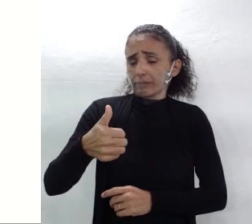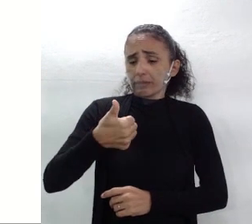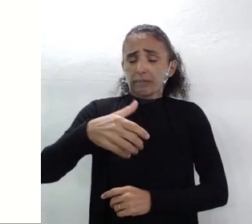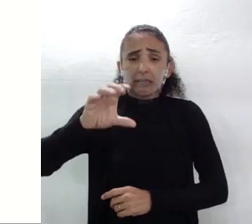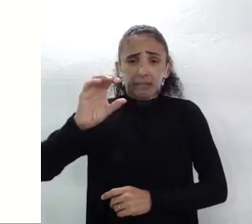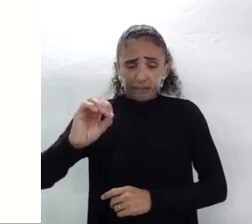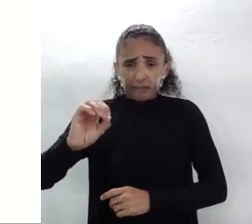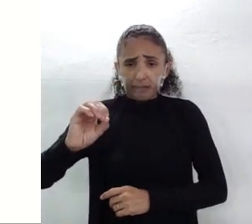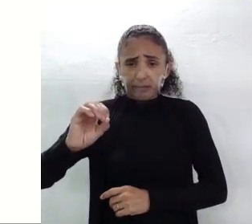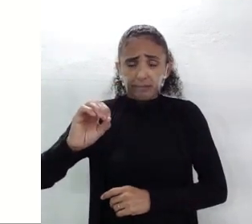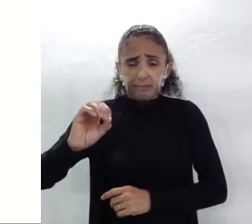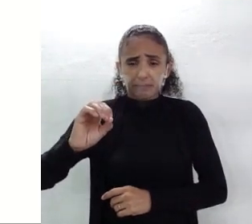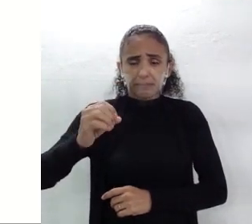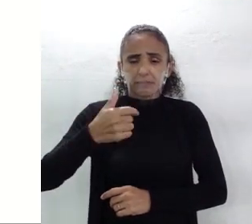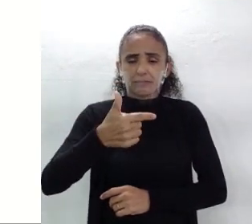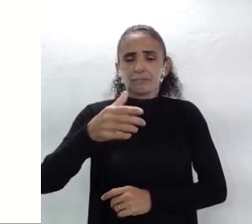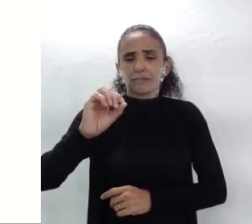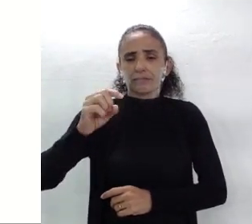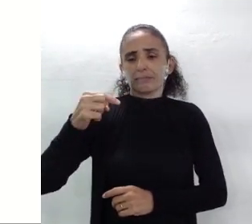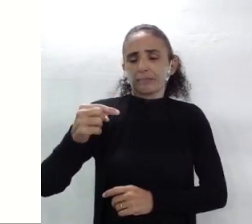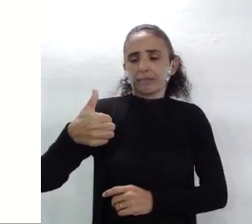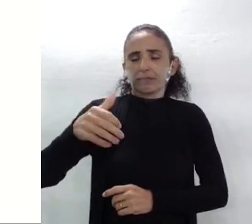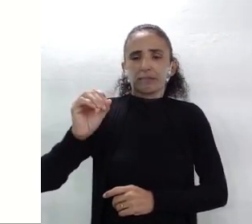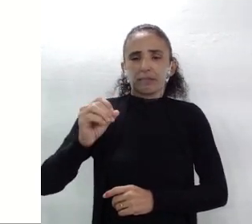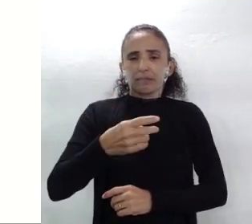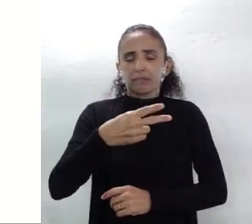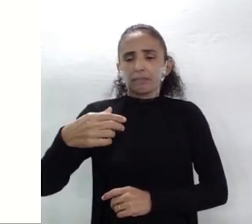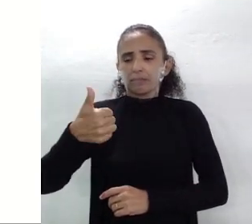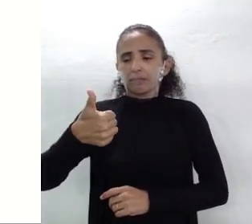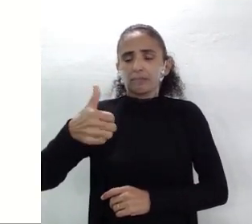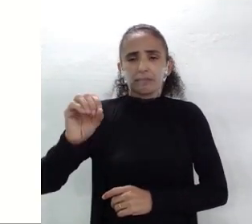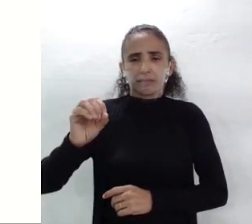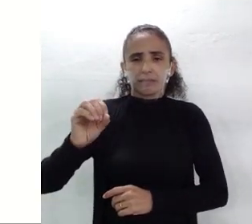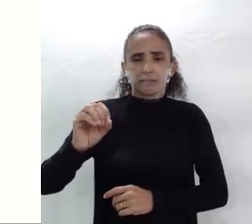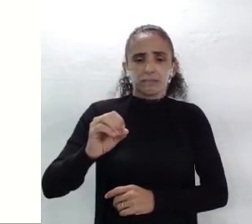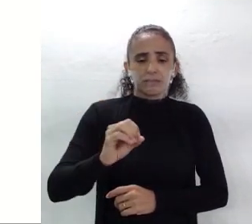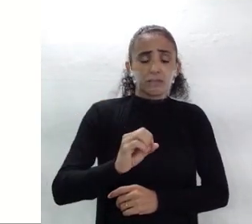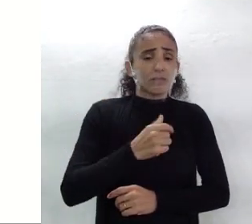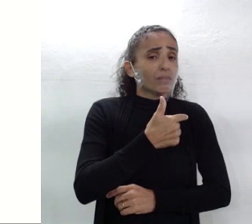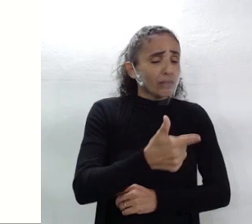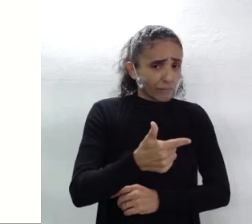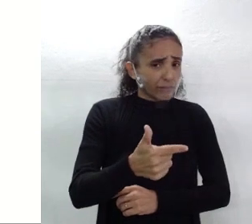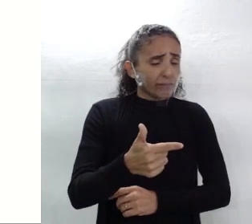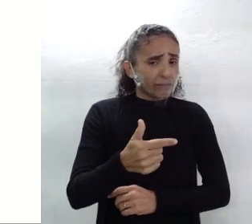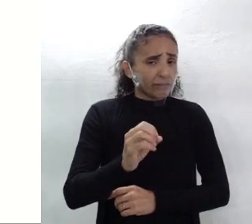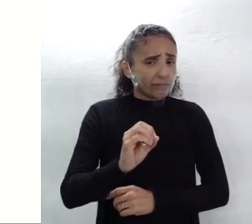menos, nesse caso, 20 menos 10 é 10. 2 vezes que número dá 10?